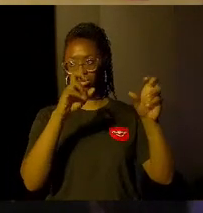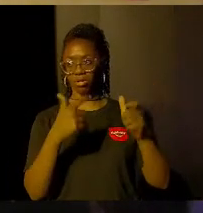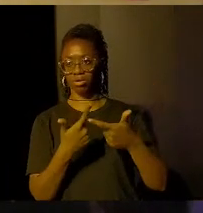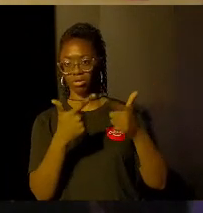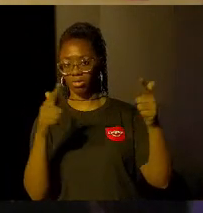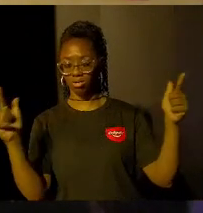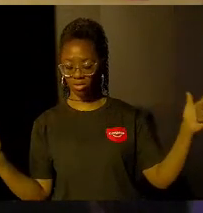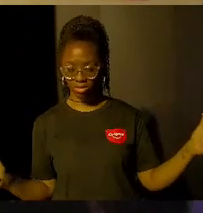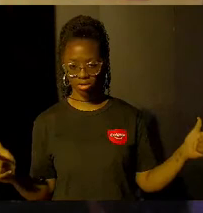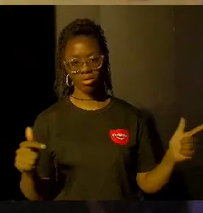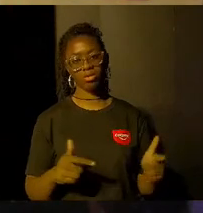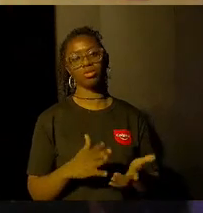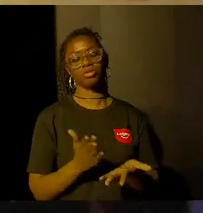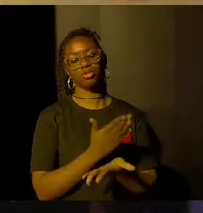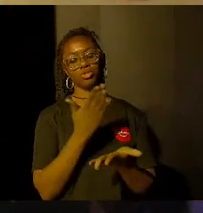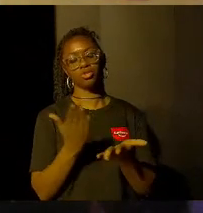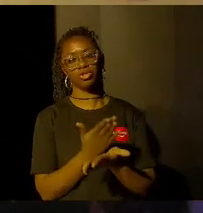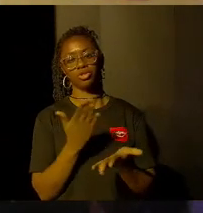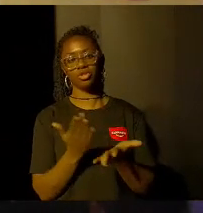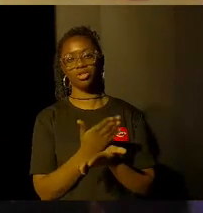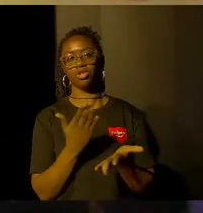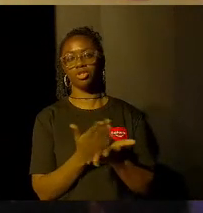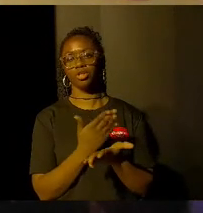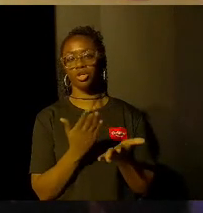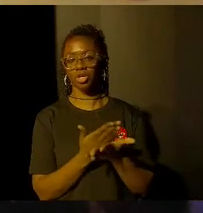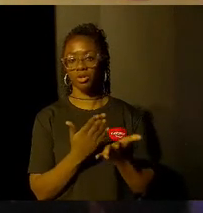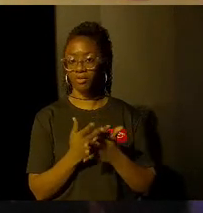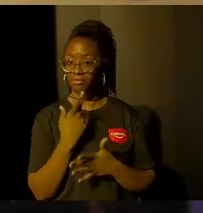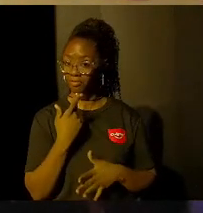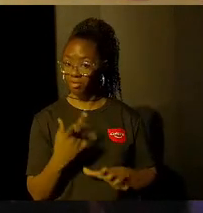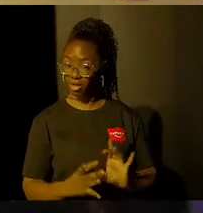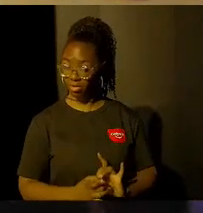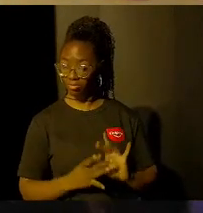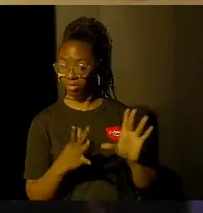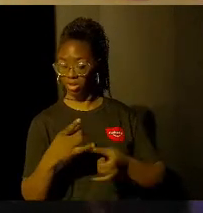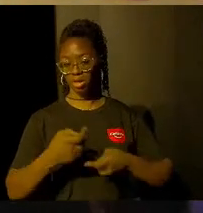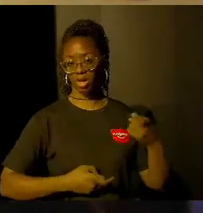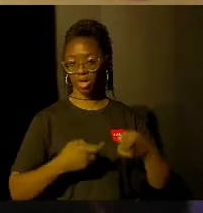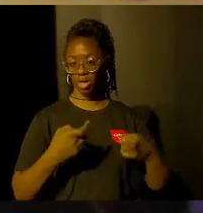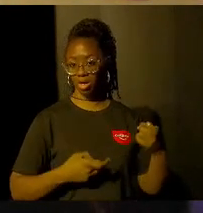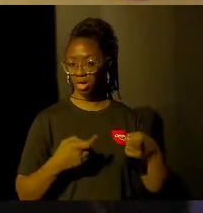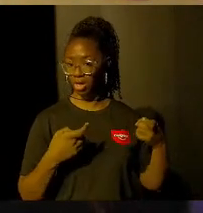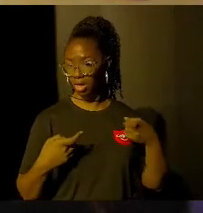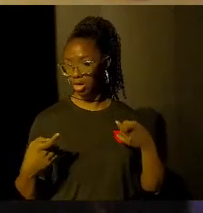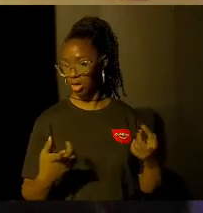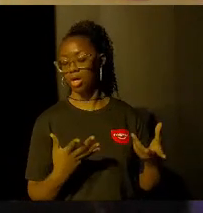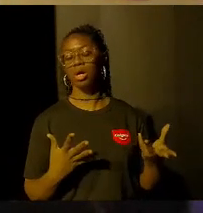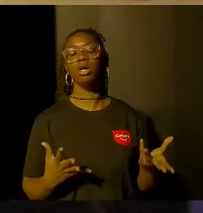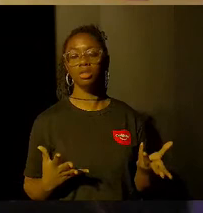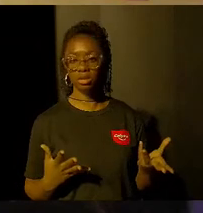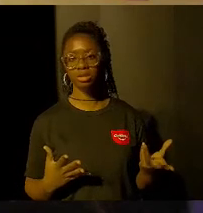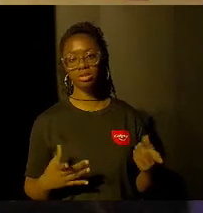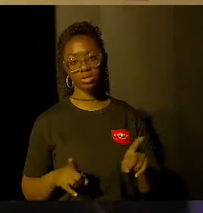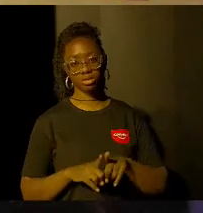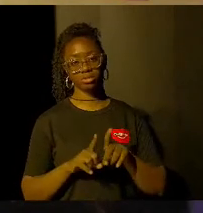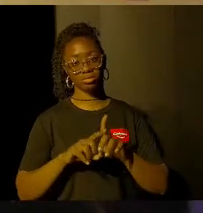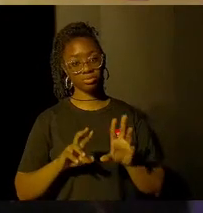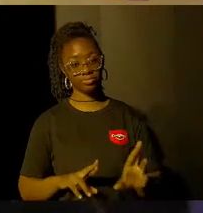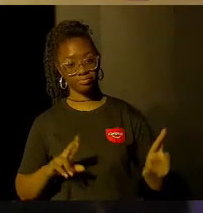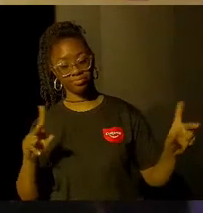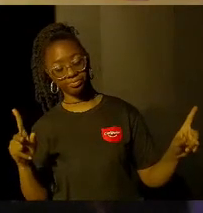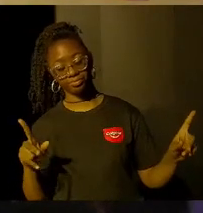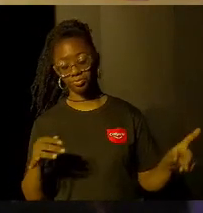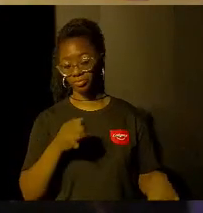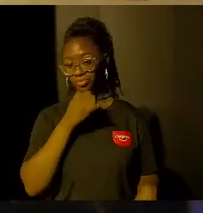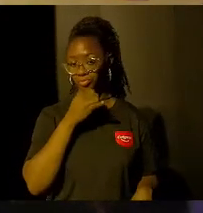dos seus livros são exatamente a independência não é a guerra Colonial o que já é diferente por exemplo